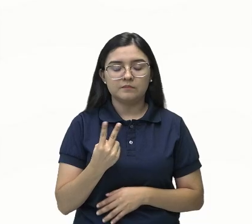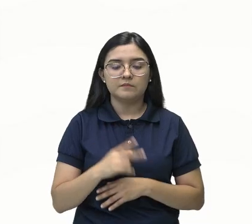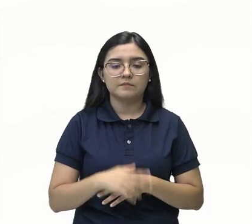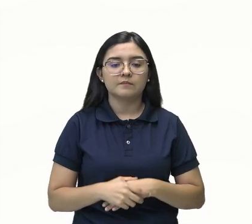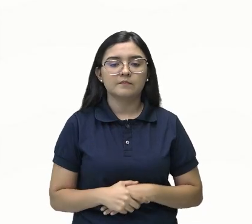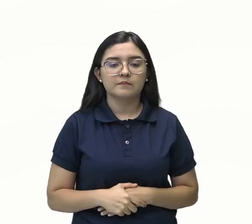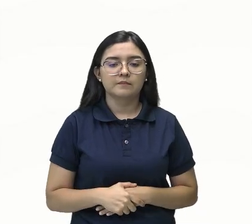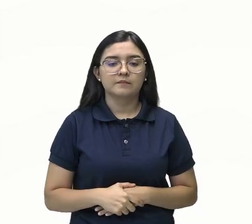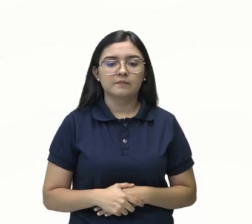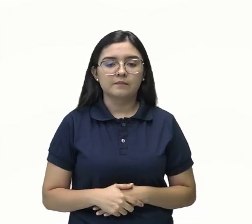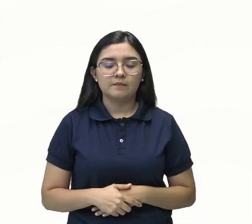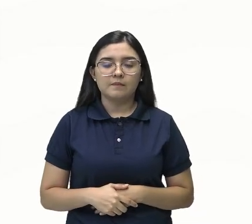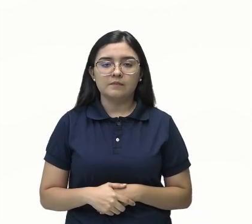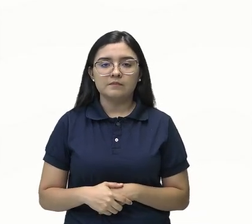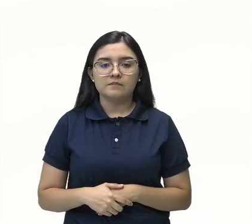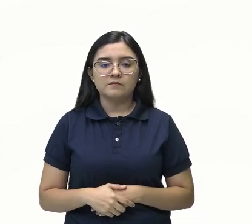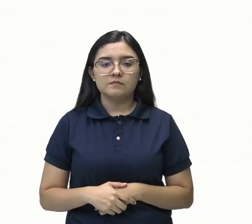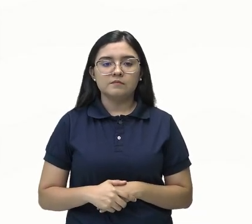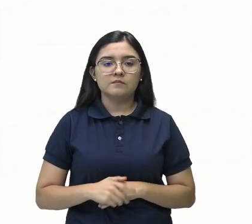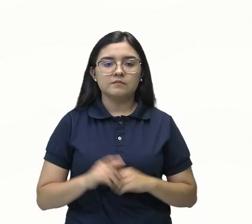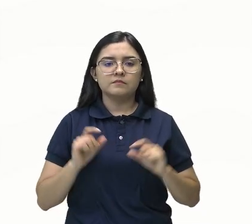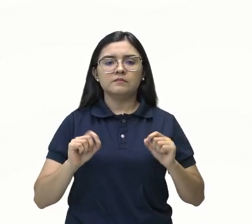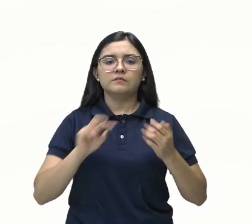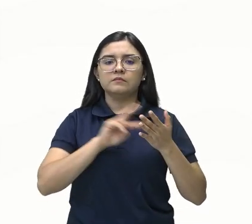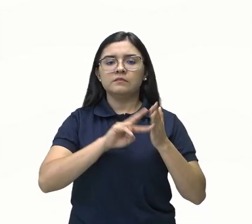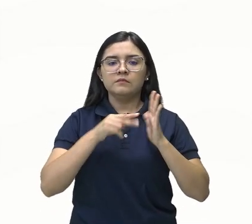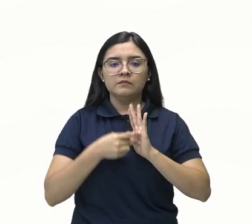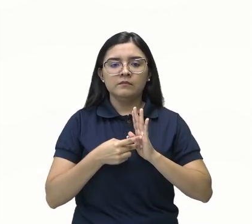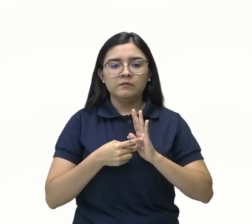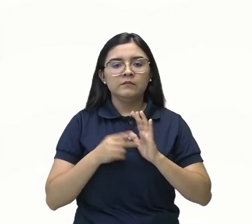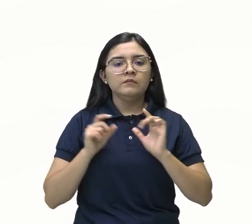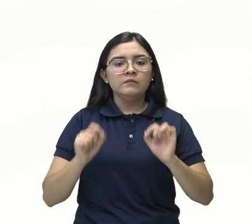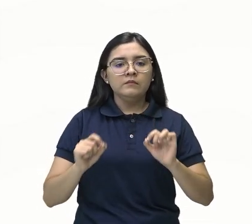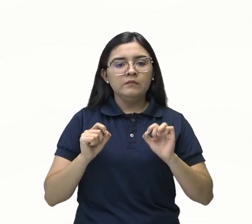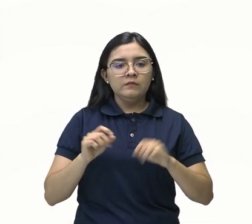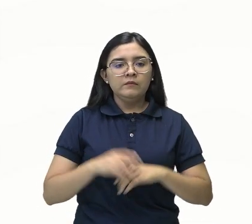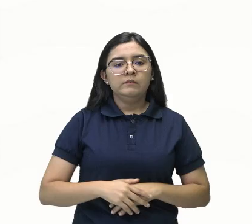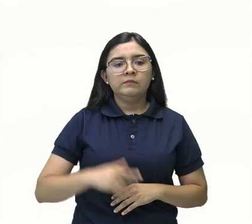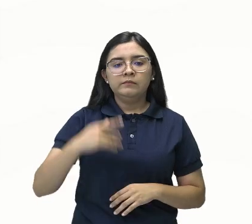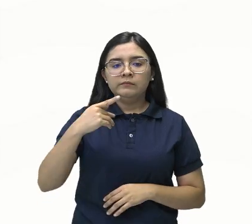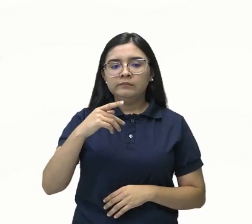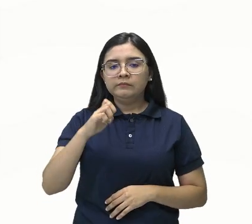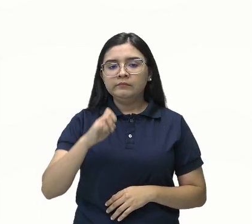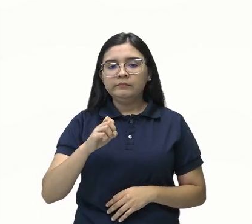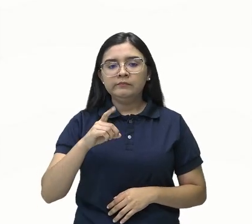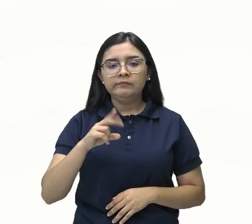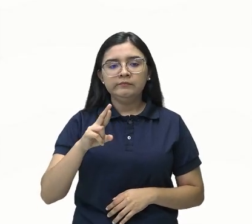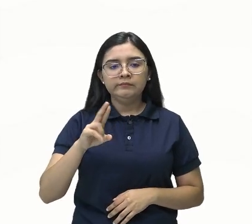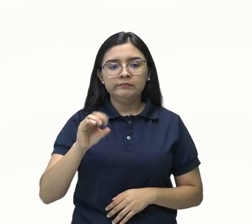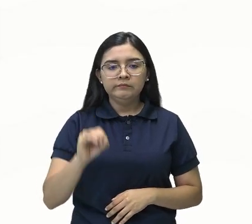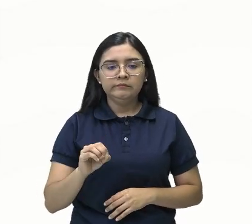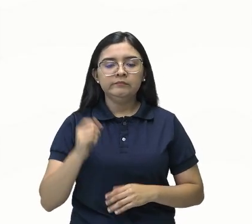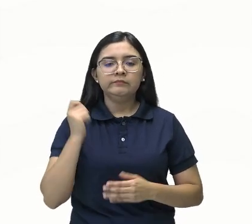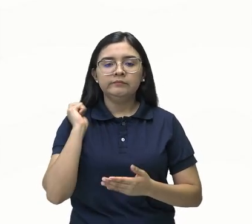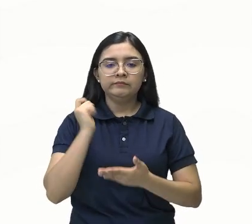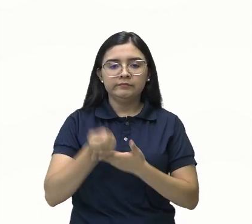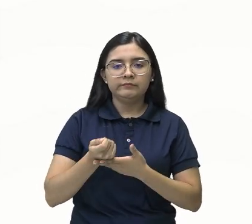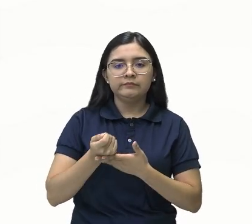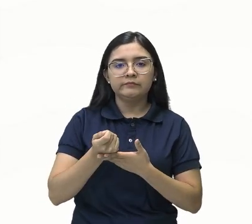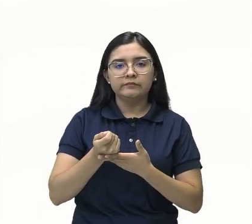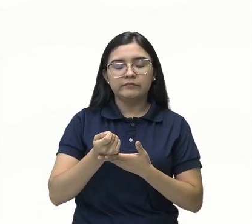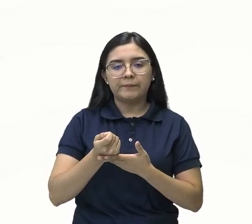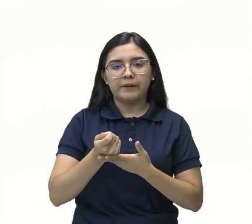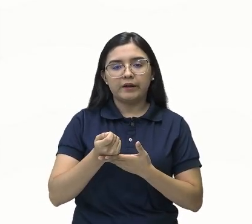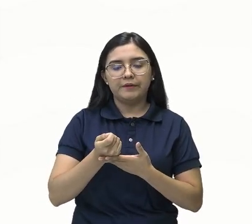2,52. Tá bom? Então, o que é que significa? Significa que Pedro vai pagar,